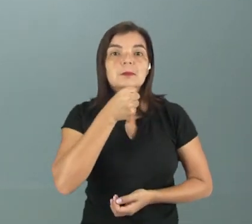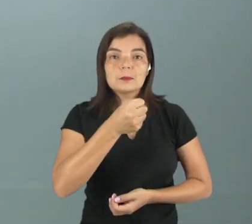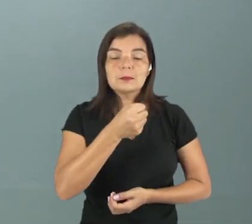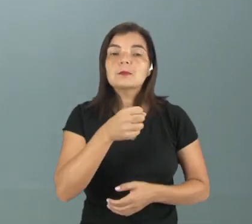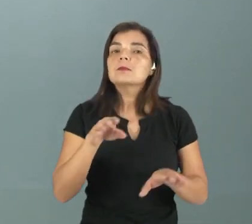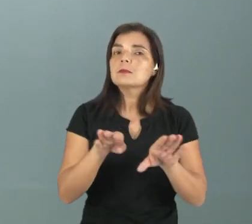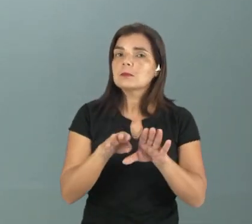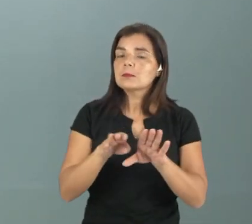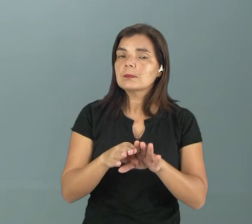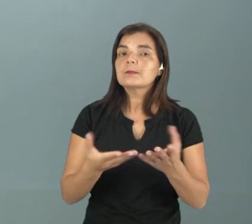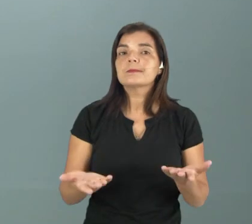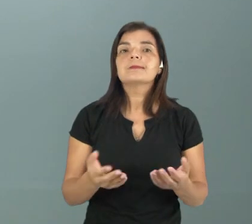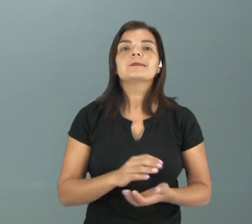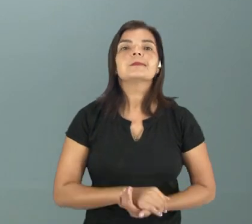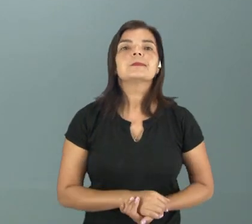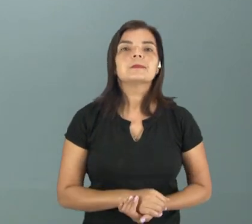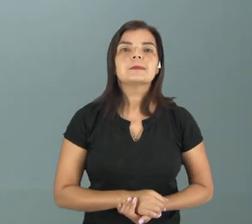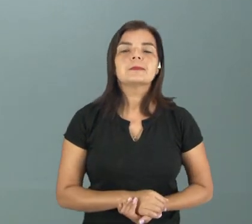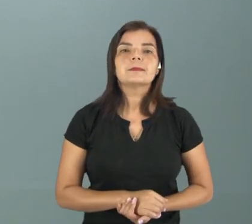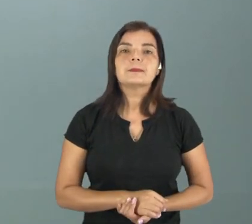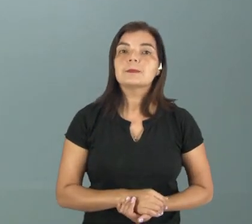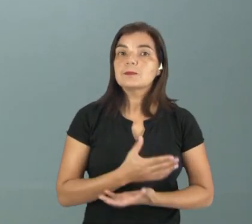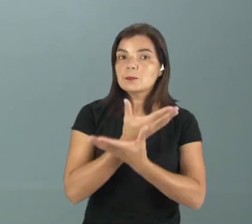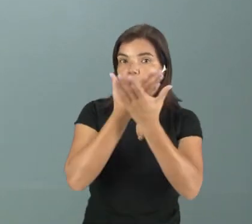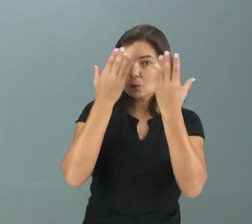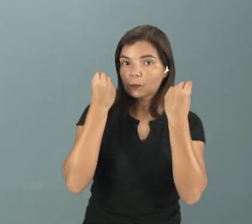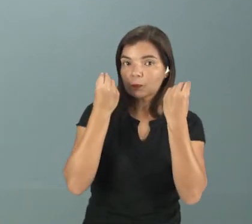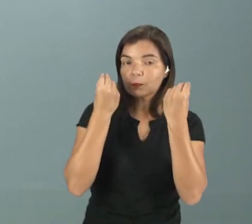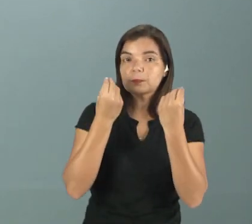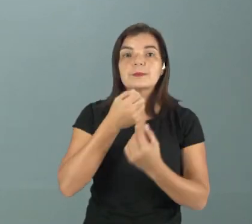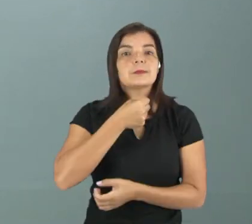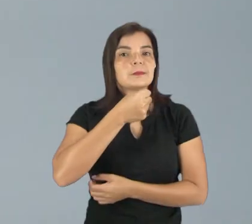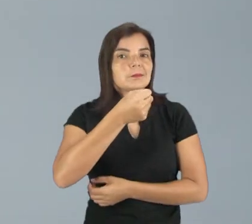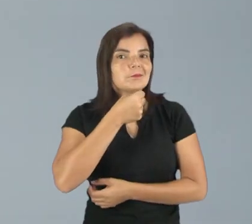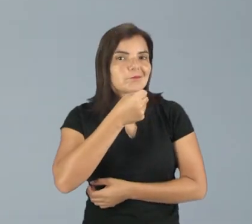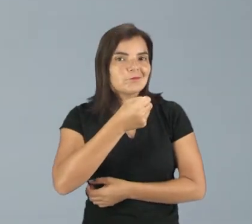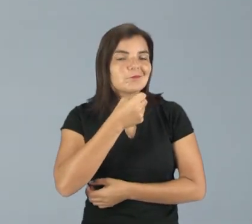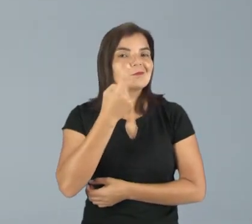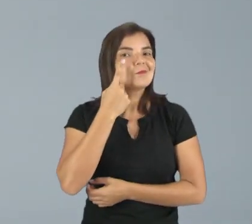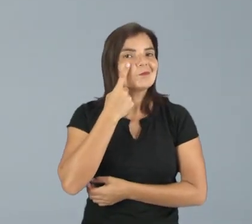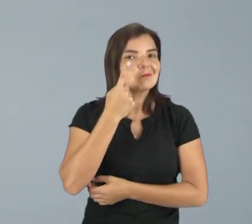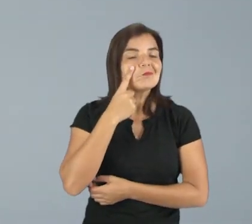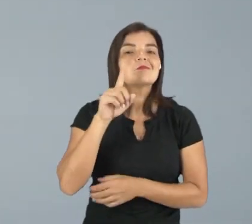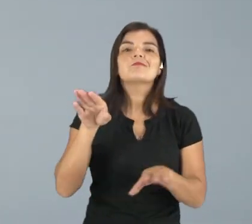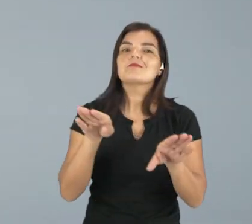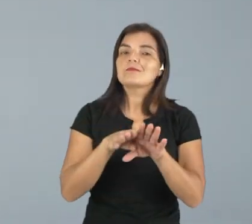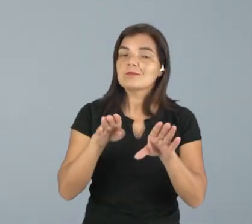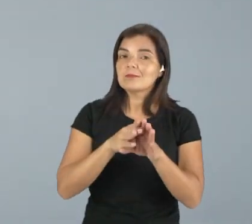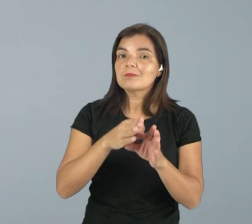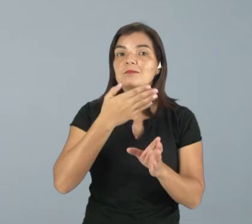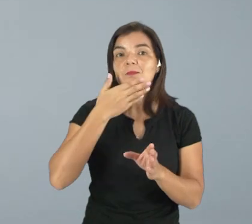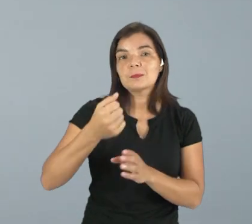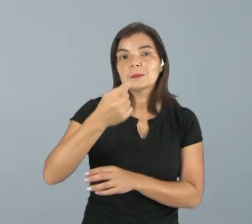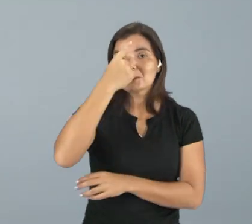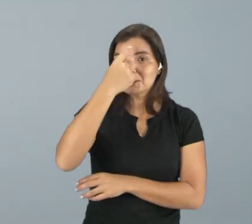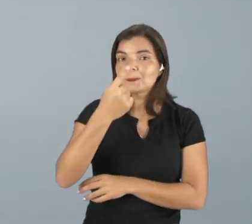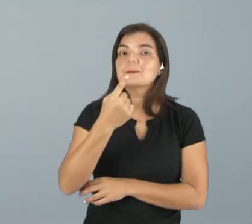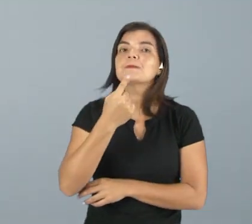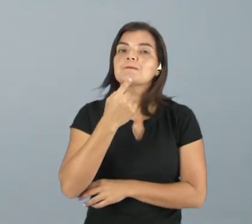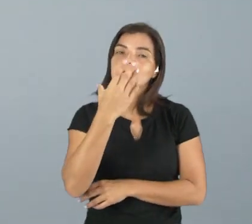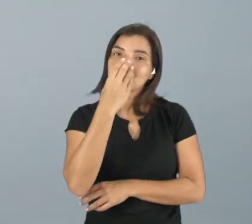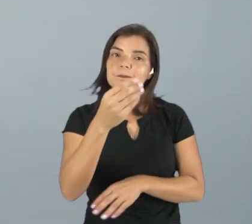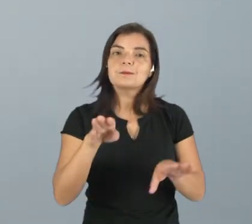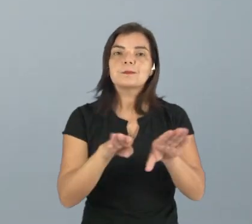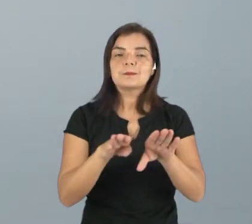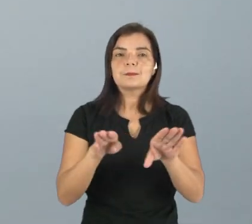trabalha em cima dessas questões também. Então você não esqueça também que a reportagem aí, você viu que ela pode ser enriquecida com imagens, que é importante